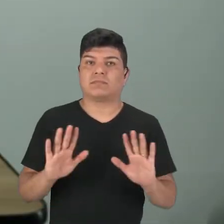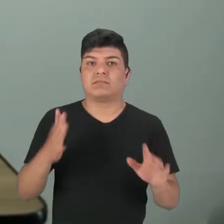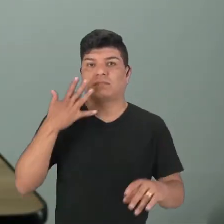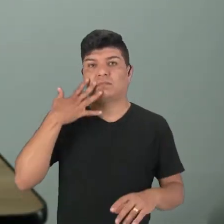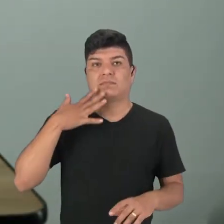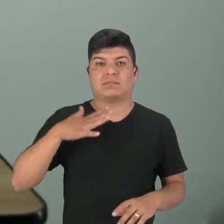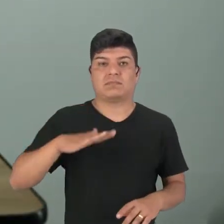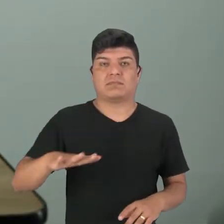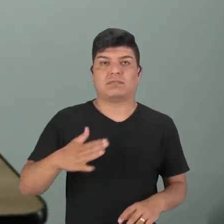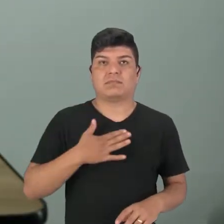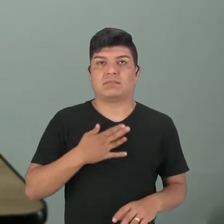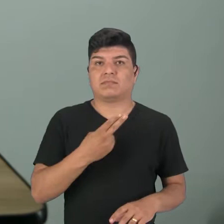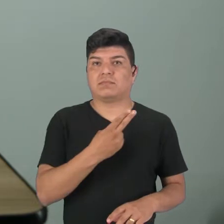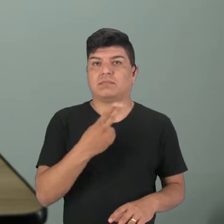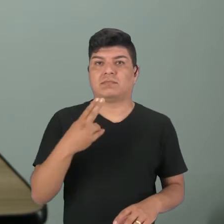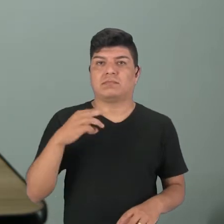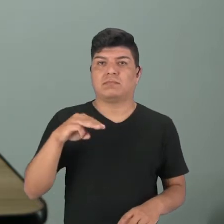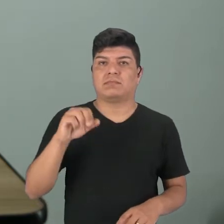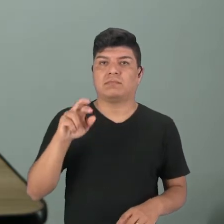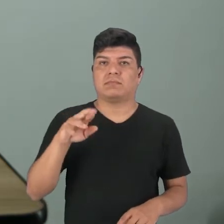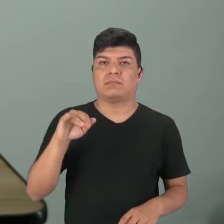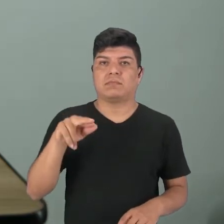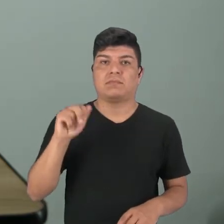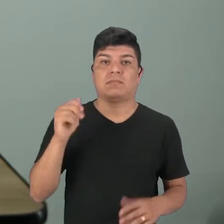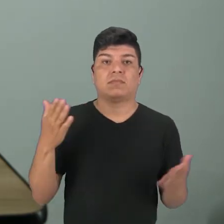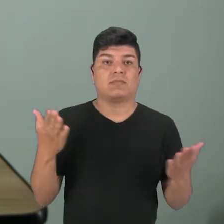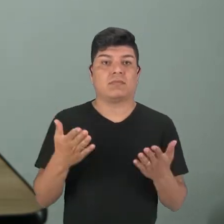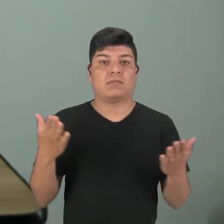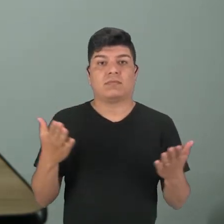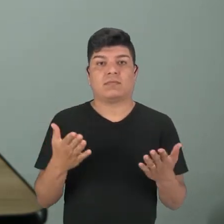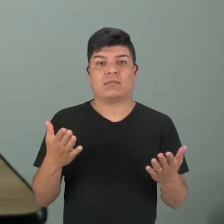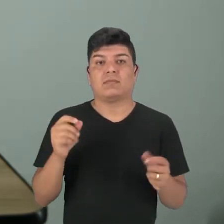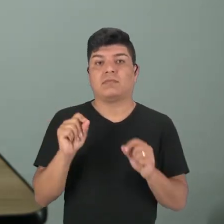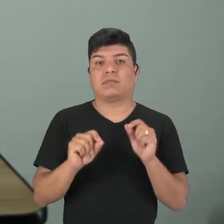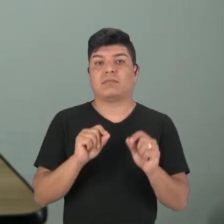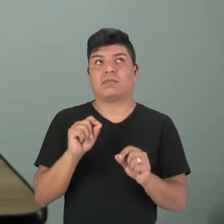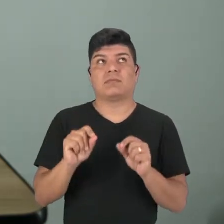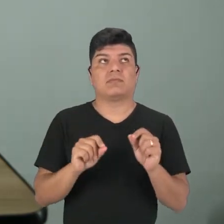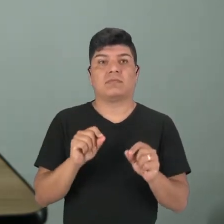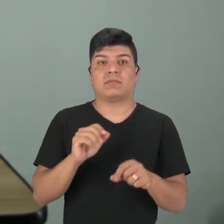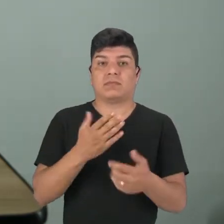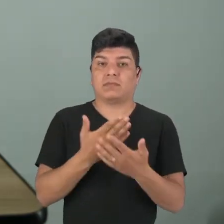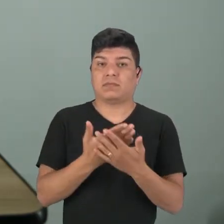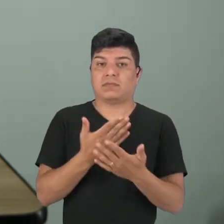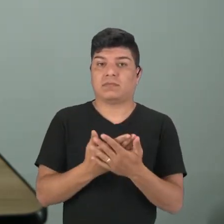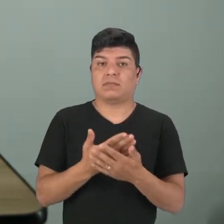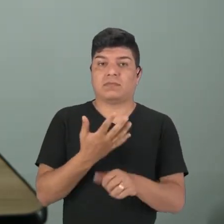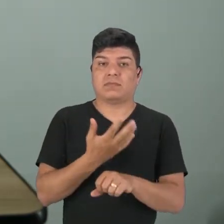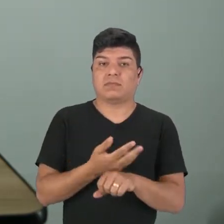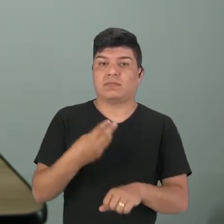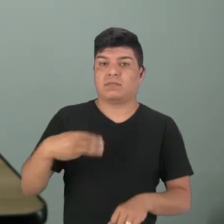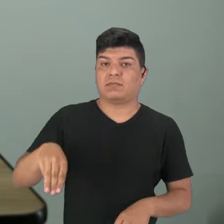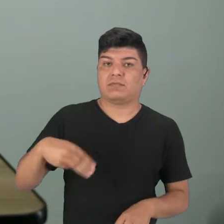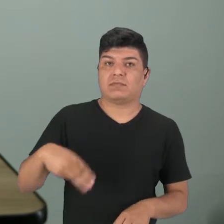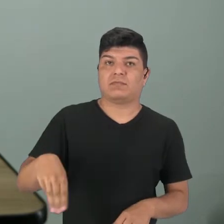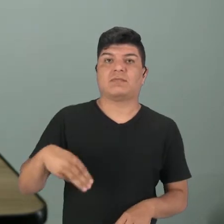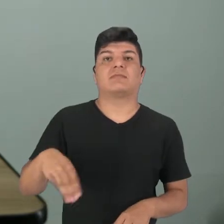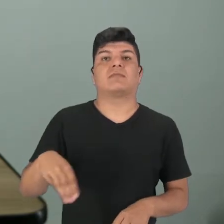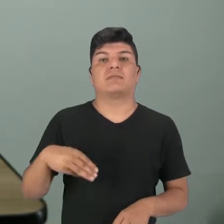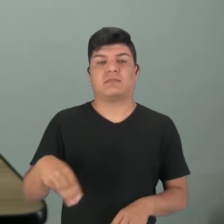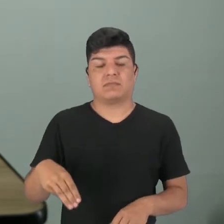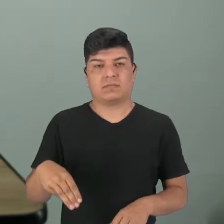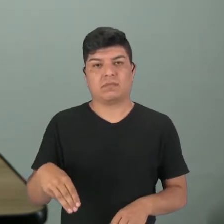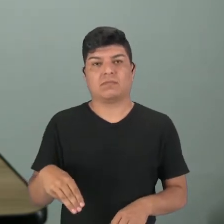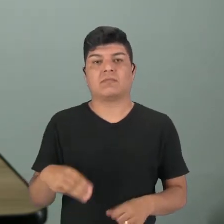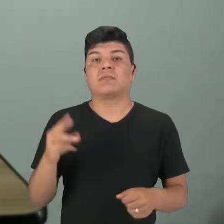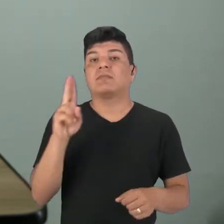Olá, crianças! Eu sou a professora Marina e hoje estamos aqui para ter uma aula de matemática, né? E o que